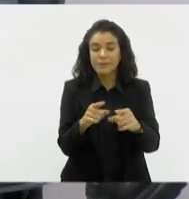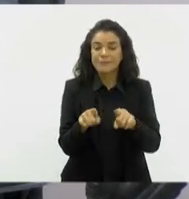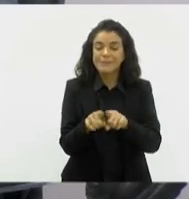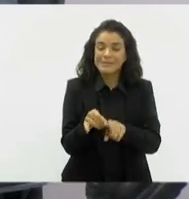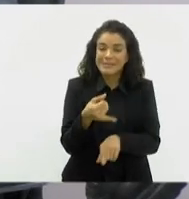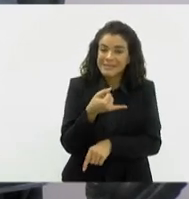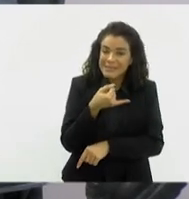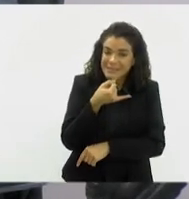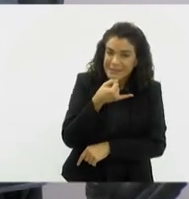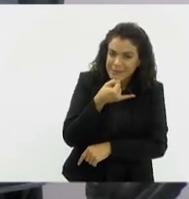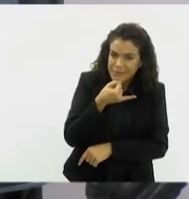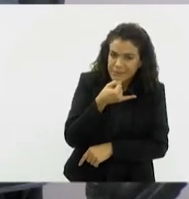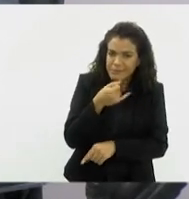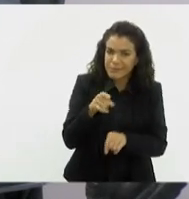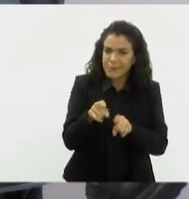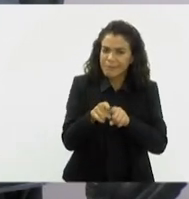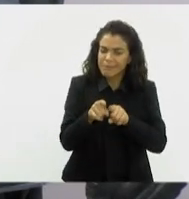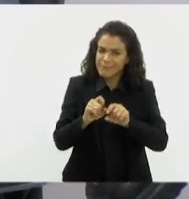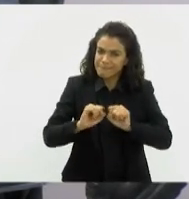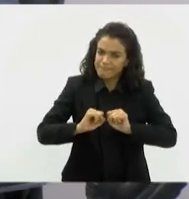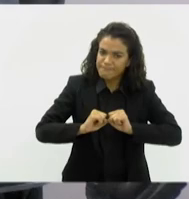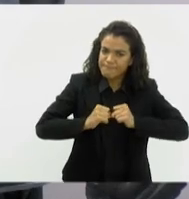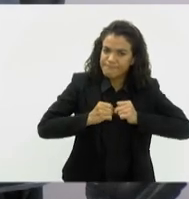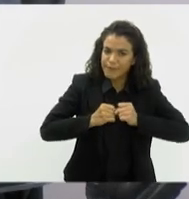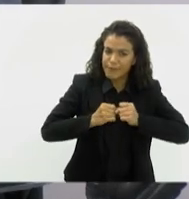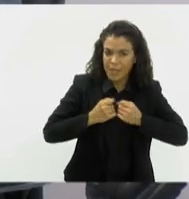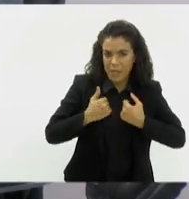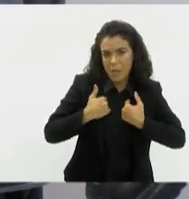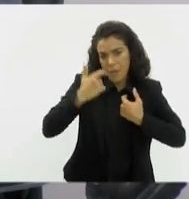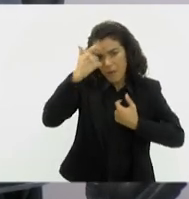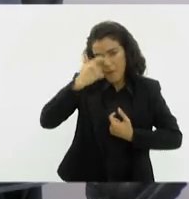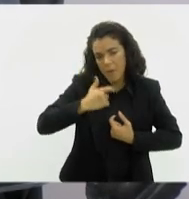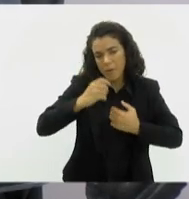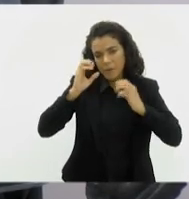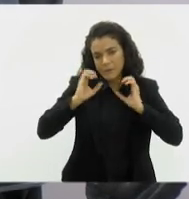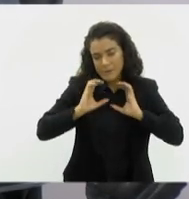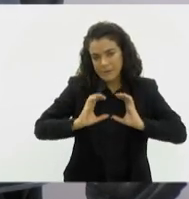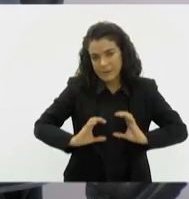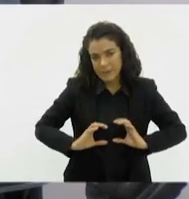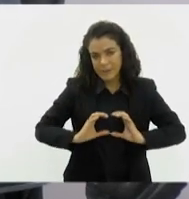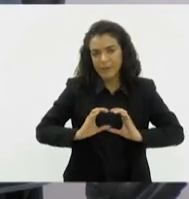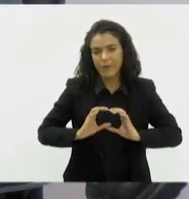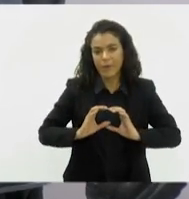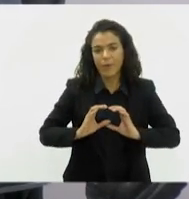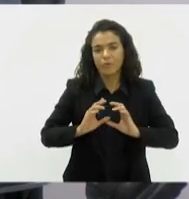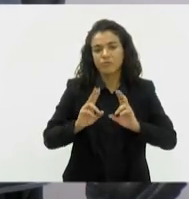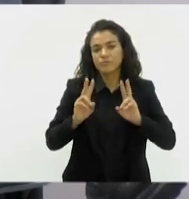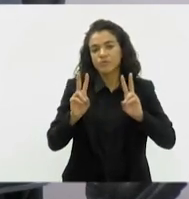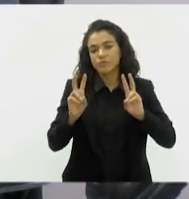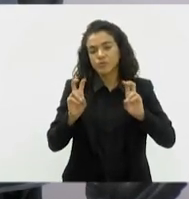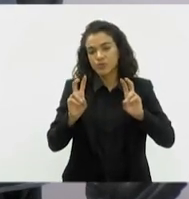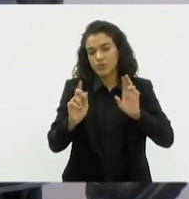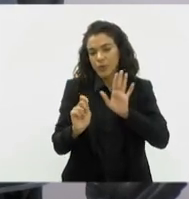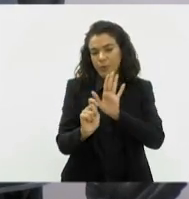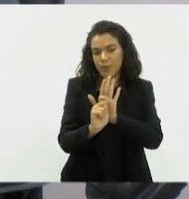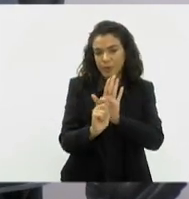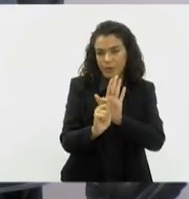Lamento e assim, repudio como cidadão essa militância pró-droga, pela